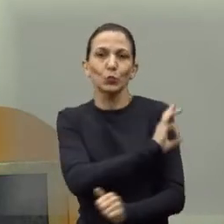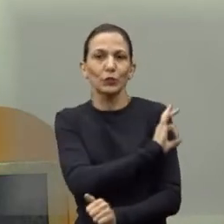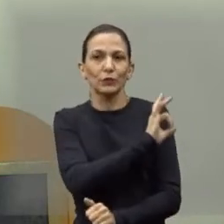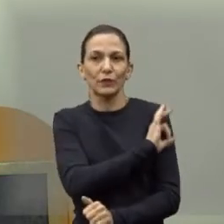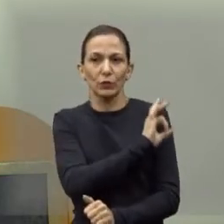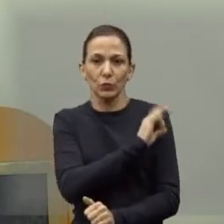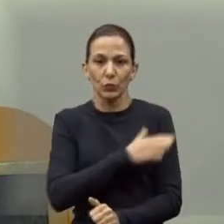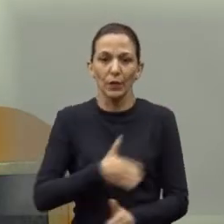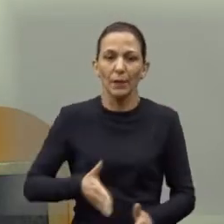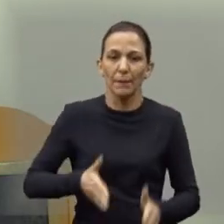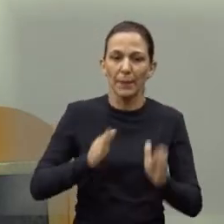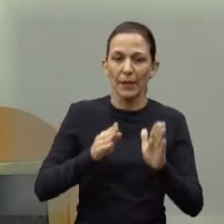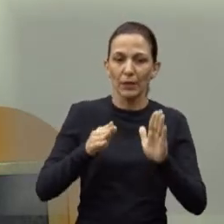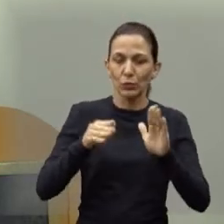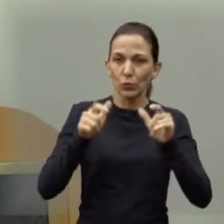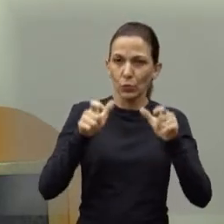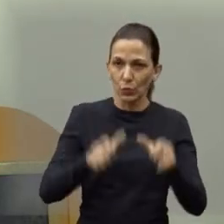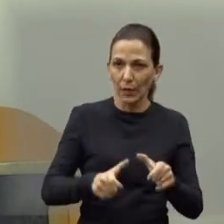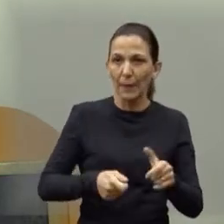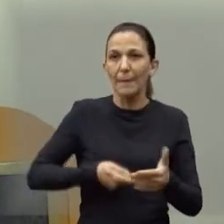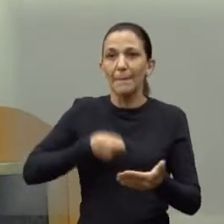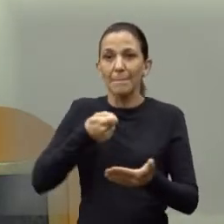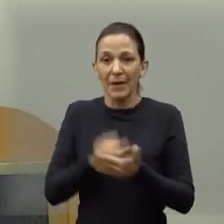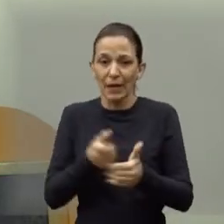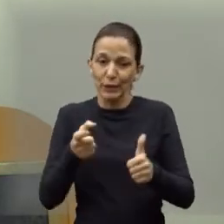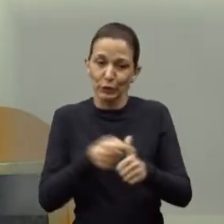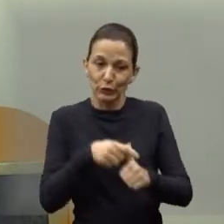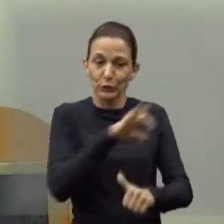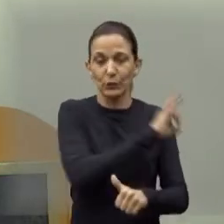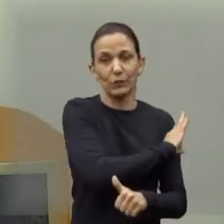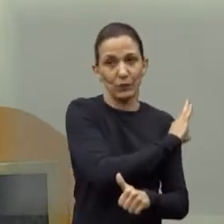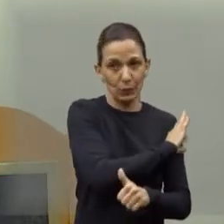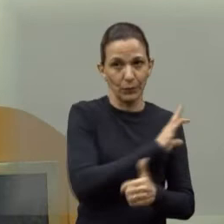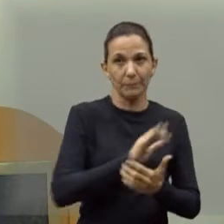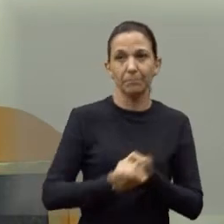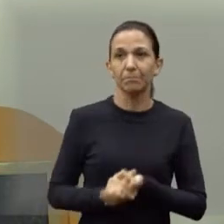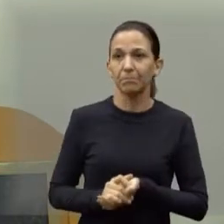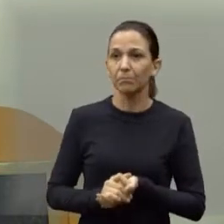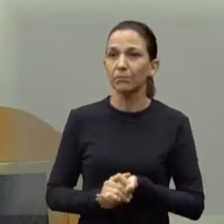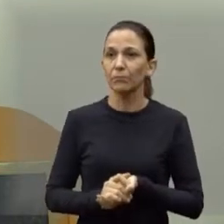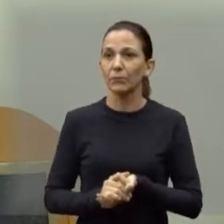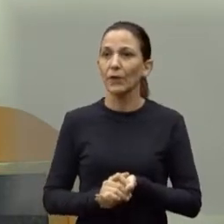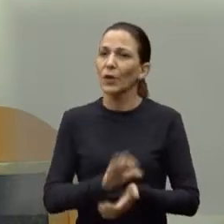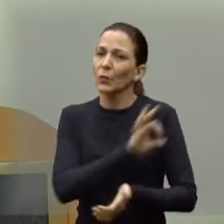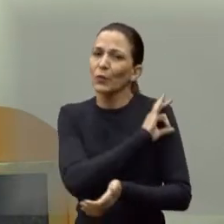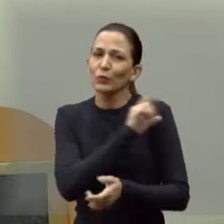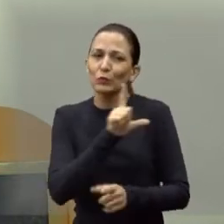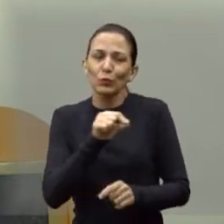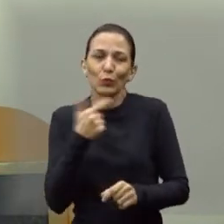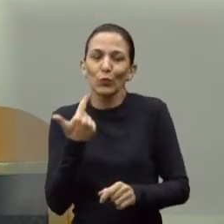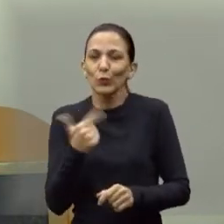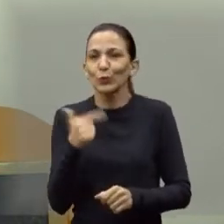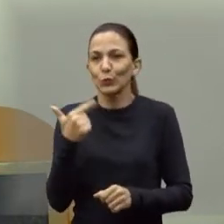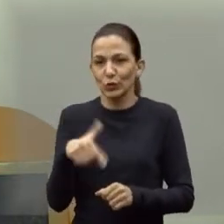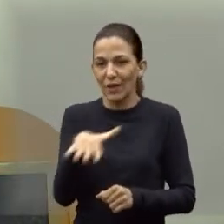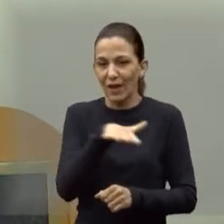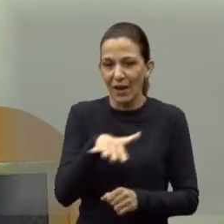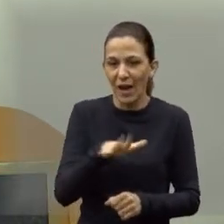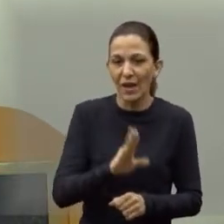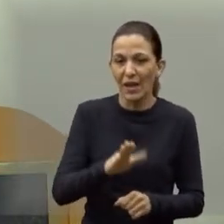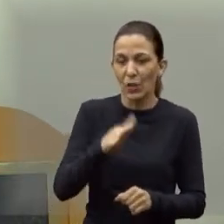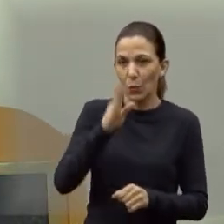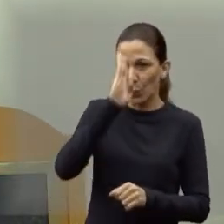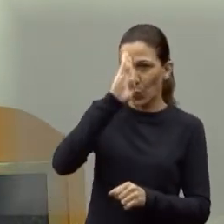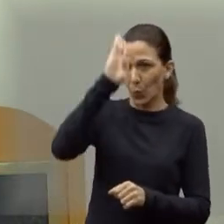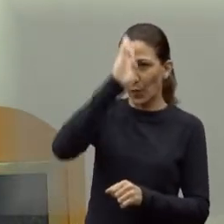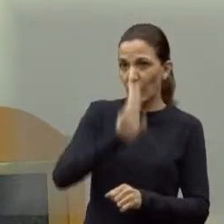em manter o imóvel e pagar os débitos com o município. A prefeitura, que ficou sem opção, declarou a área do Corpo de